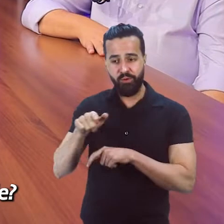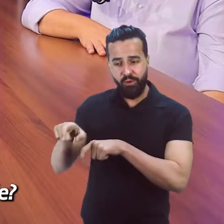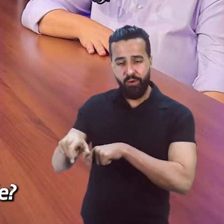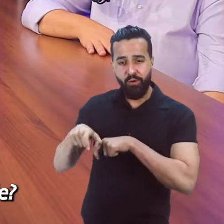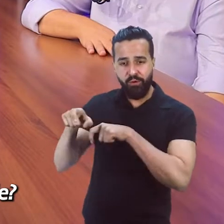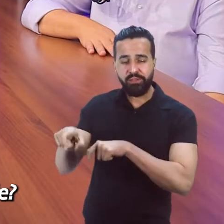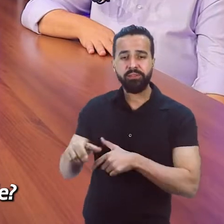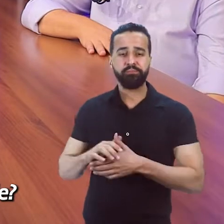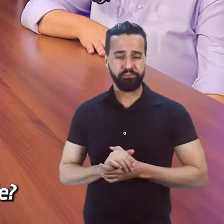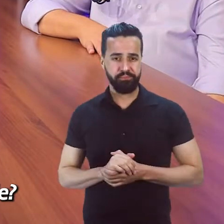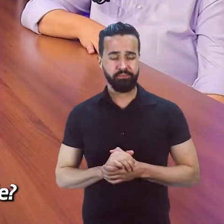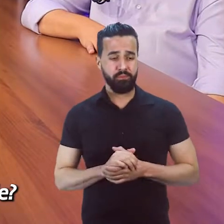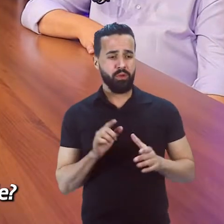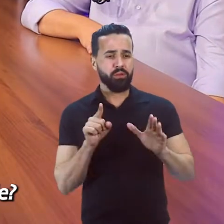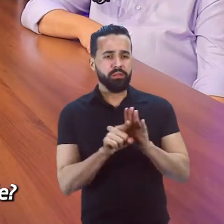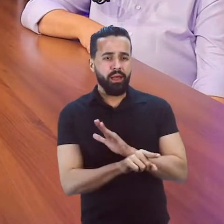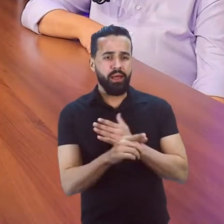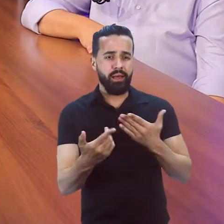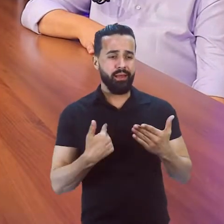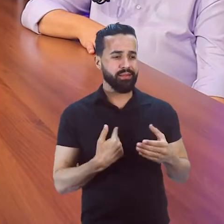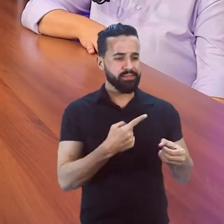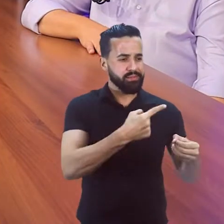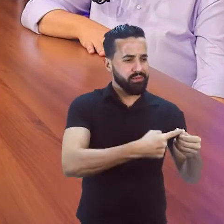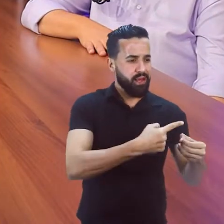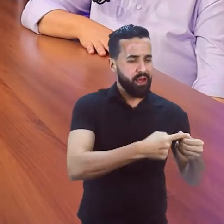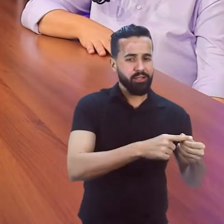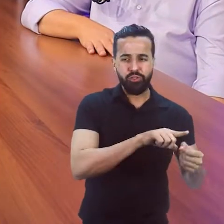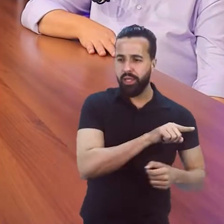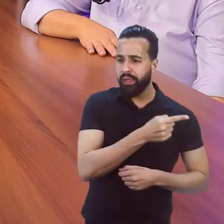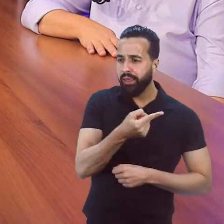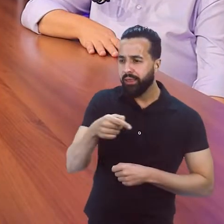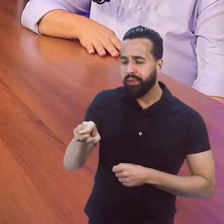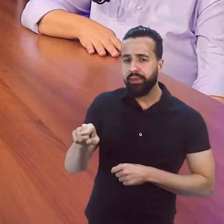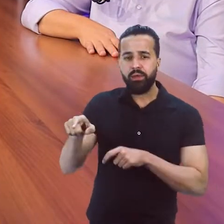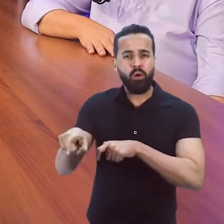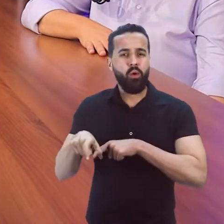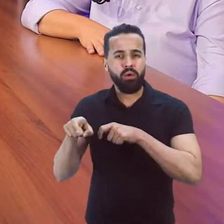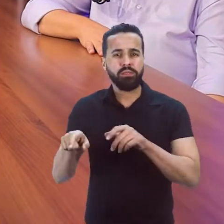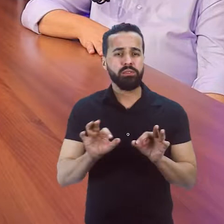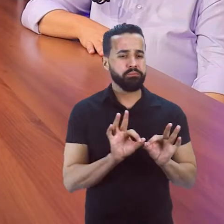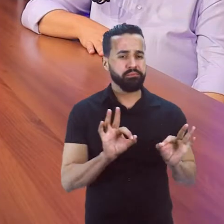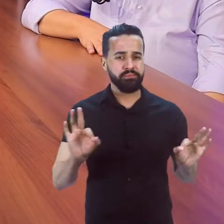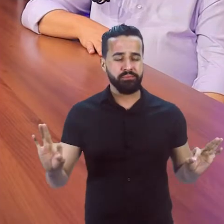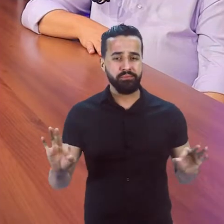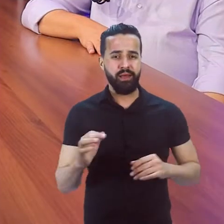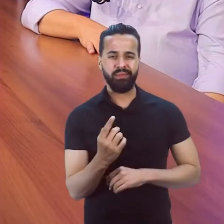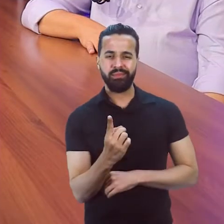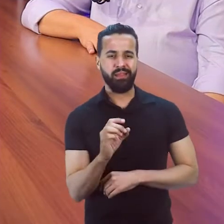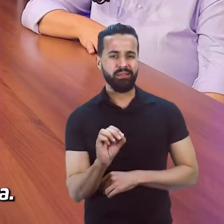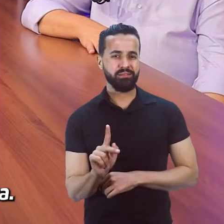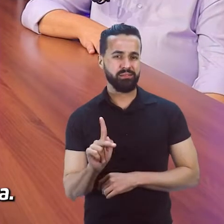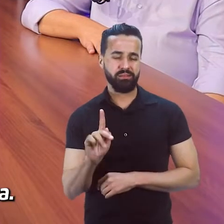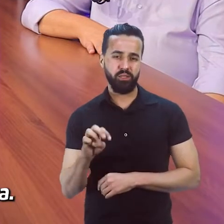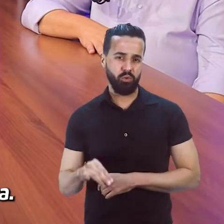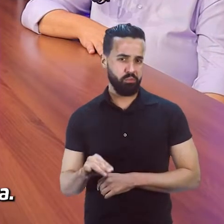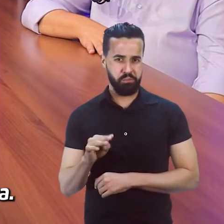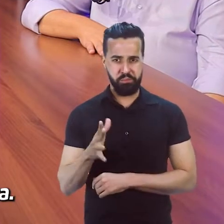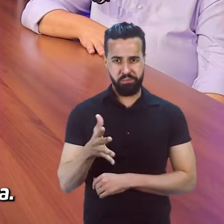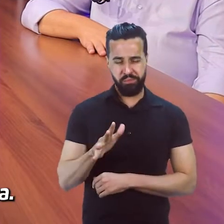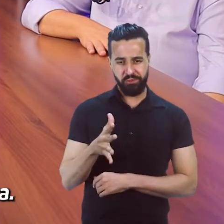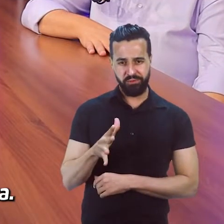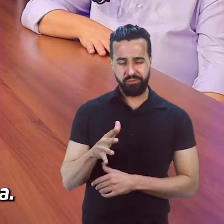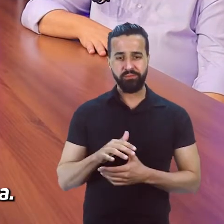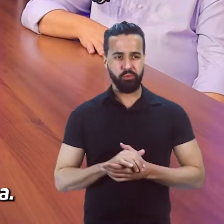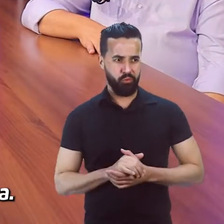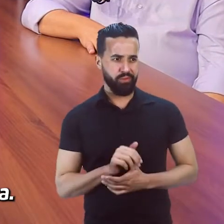da casa do seu avô na roça para a cidade? É perto, é 10 quilômetros. 10 quilômetros, ficava pertinho, perto, né? Perto. Então dava para ficar nessa coisa